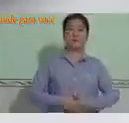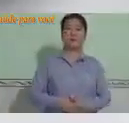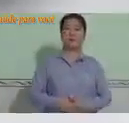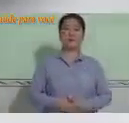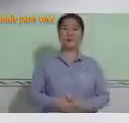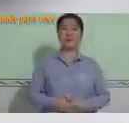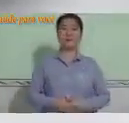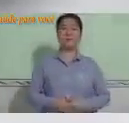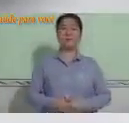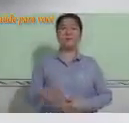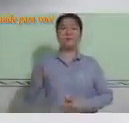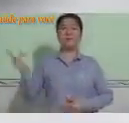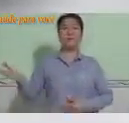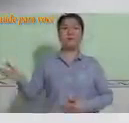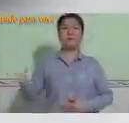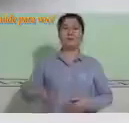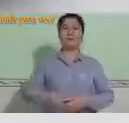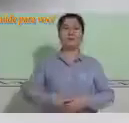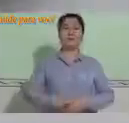tratada.